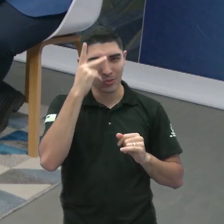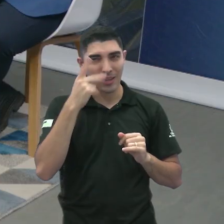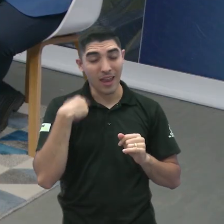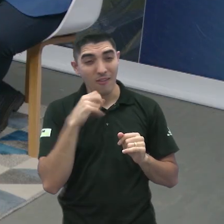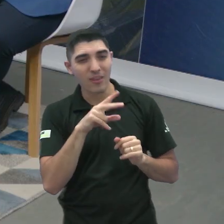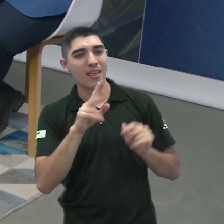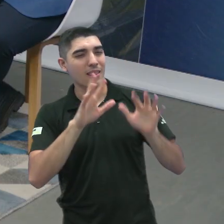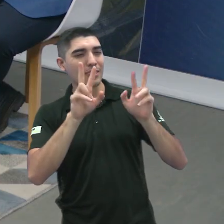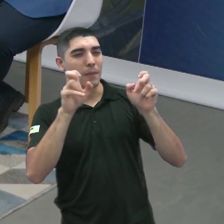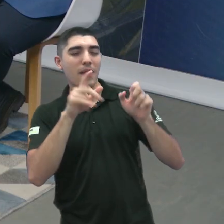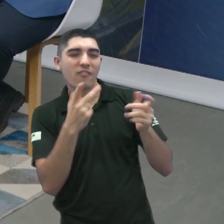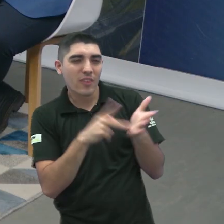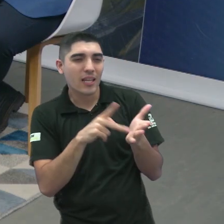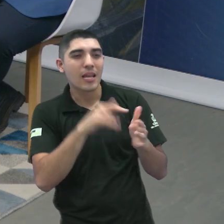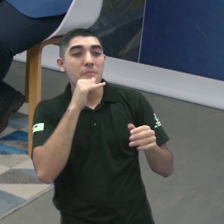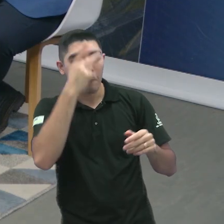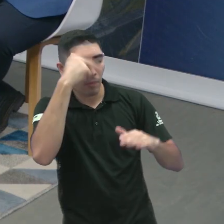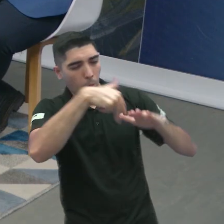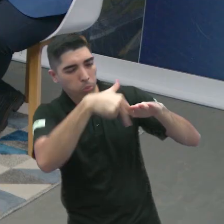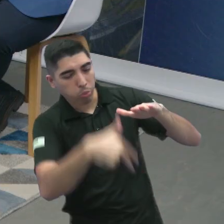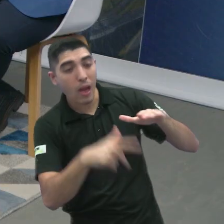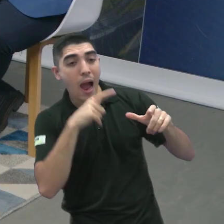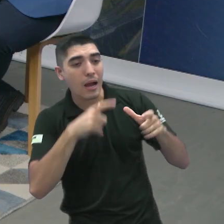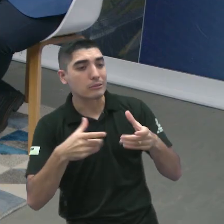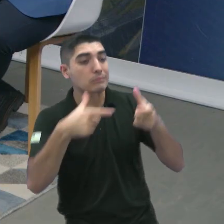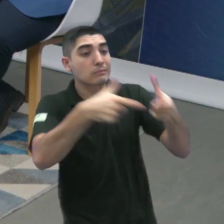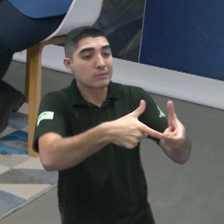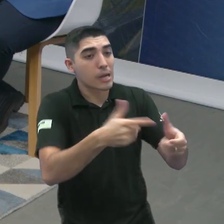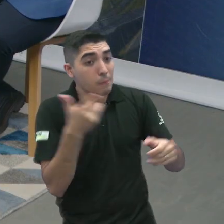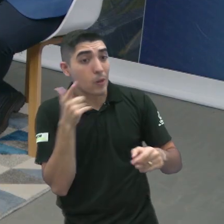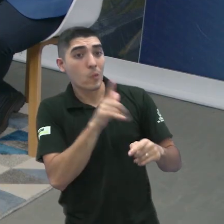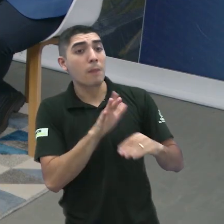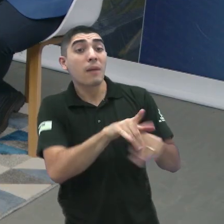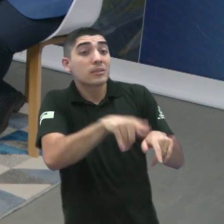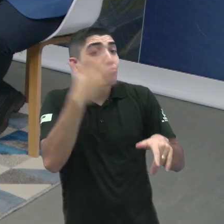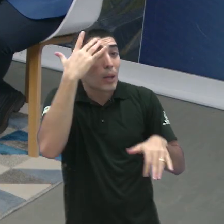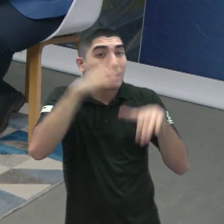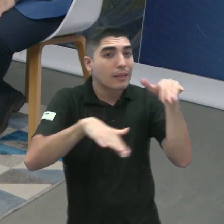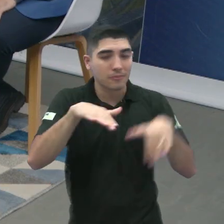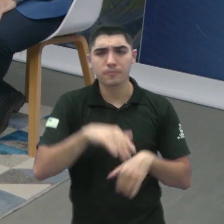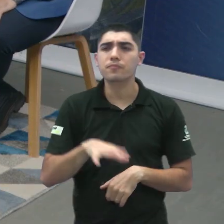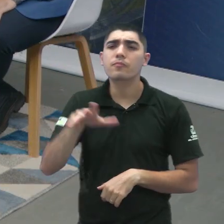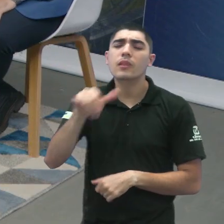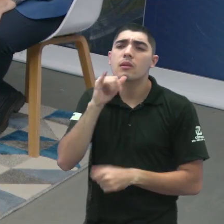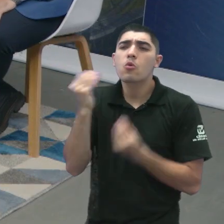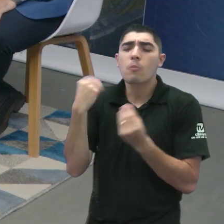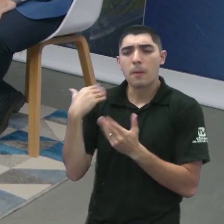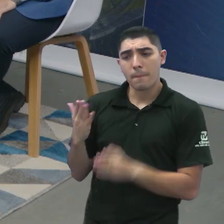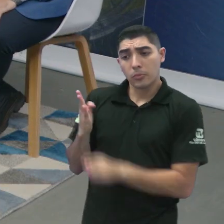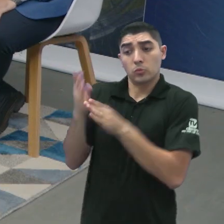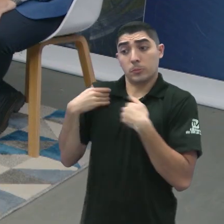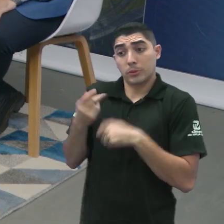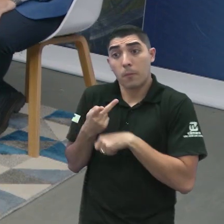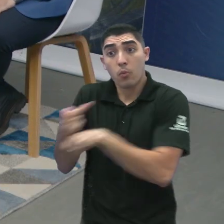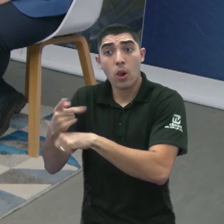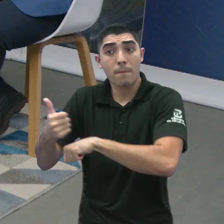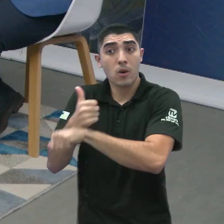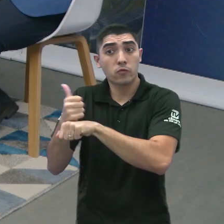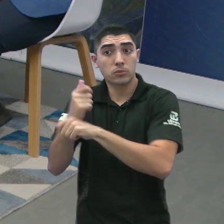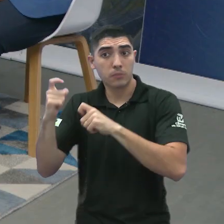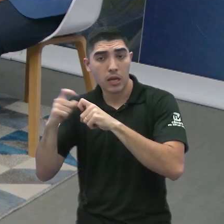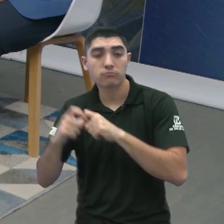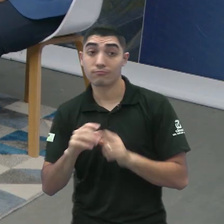quais são os sinais verdadeiros, né, que a pessoa precisa acender um alerta e procurar ajuda de um profissional? Então? Bom, com certeza, isso tanto para